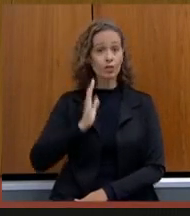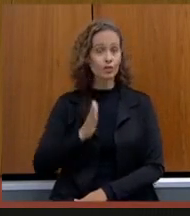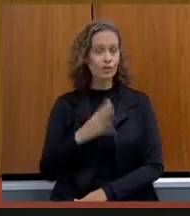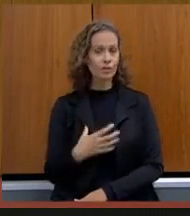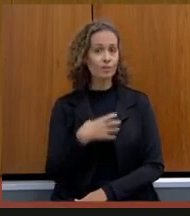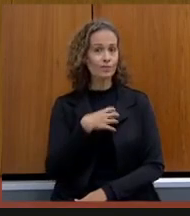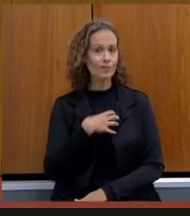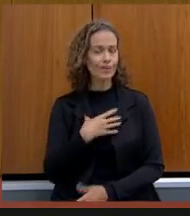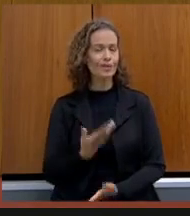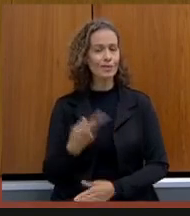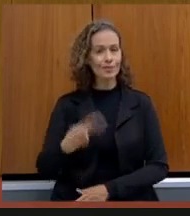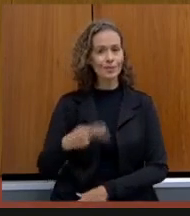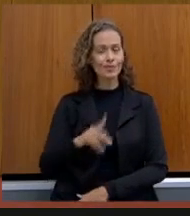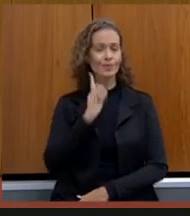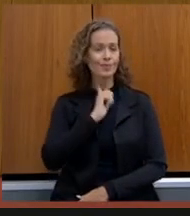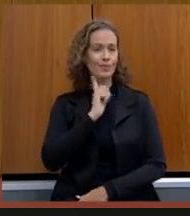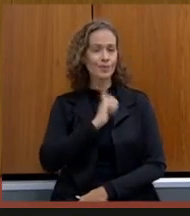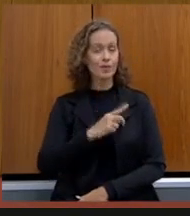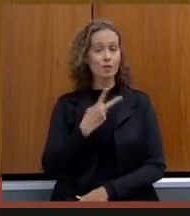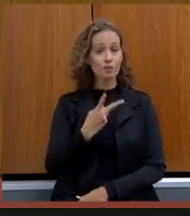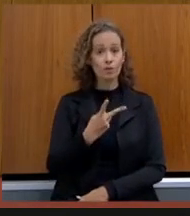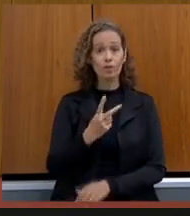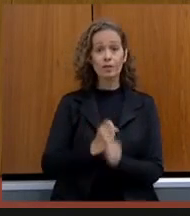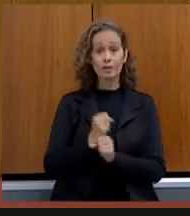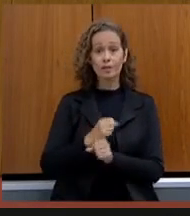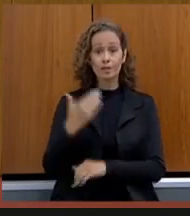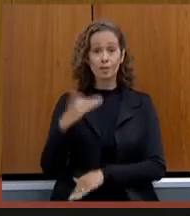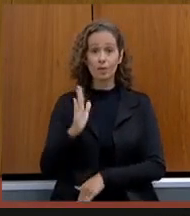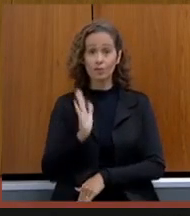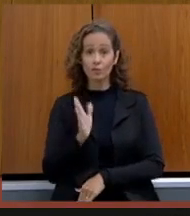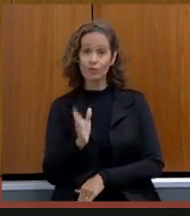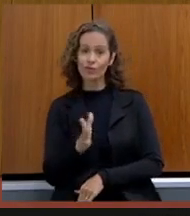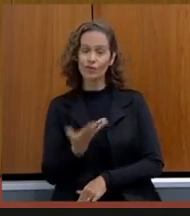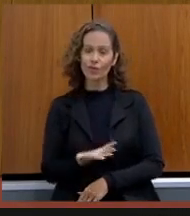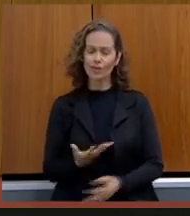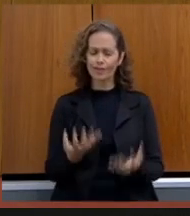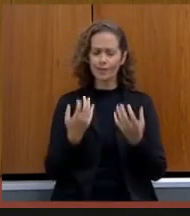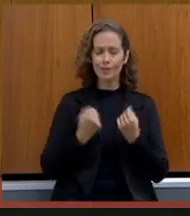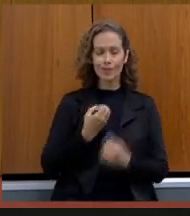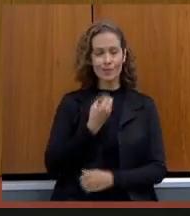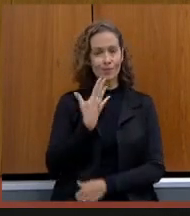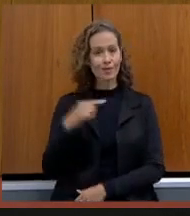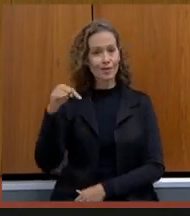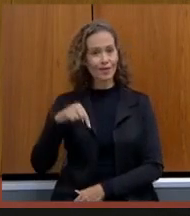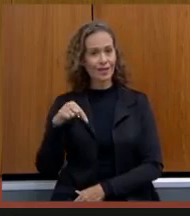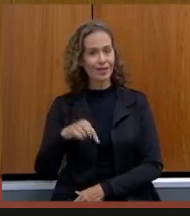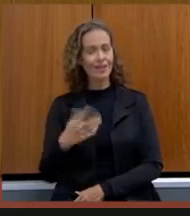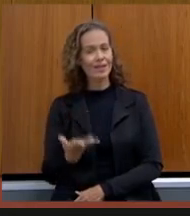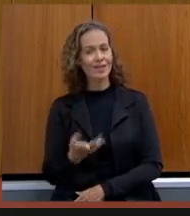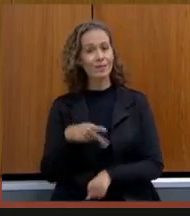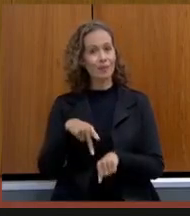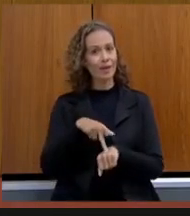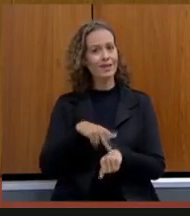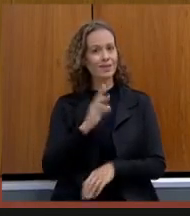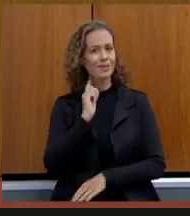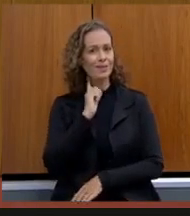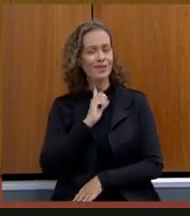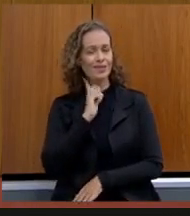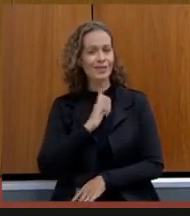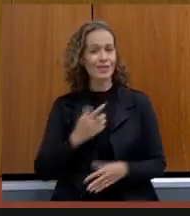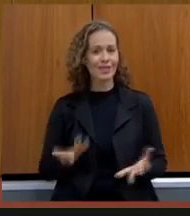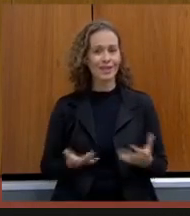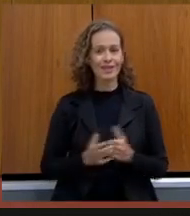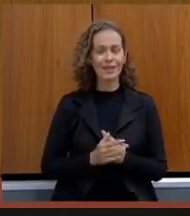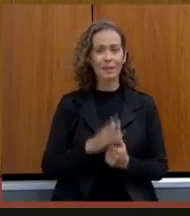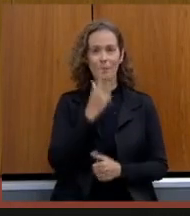me sinto mineira né já tem dois anos e meio e muito bem acolhida nesse país que é Minas Gerais já estão comentando até outro dia o governador